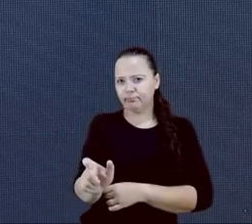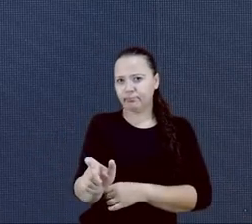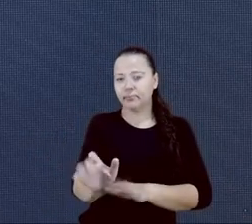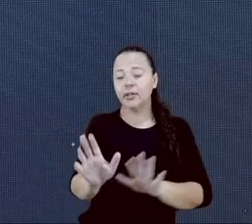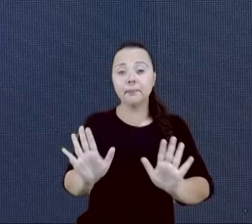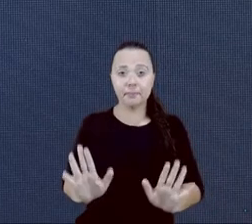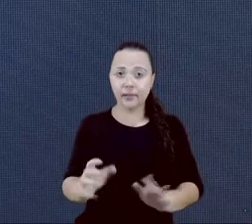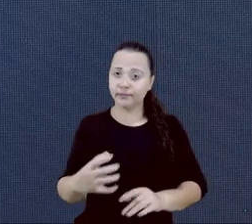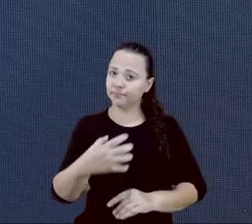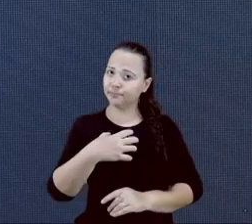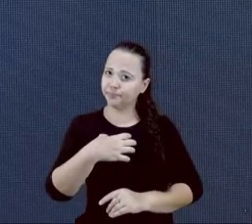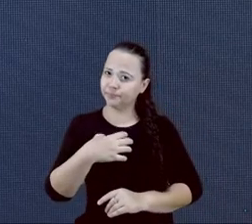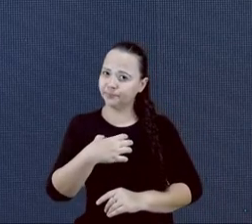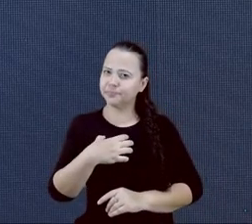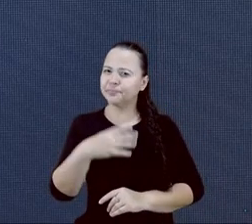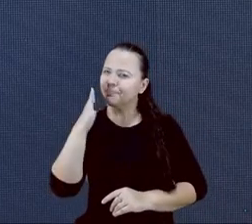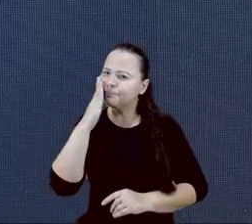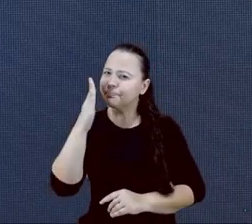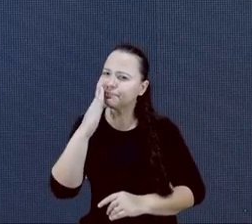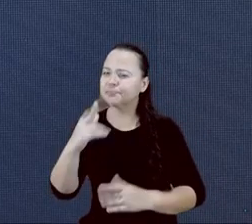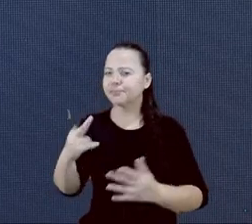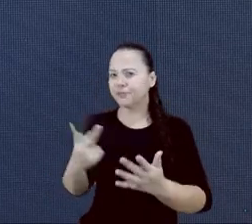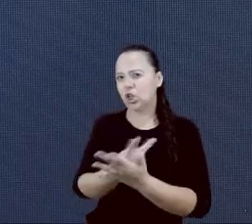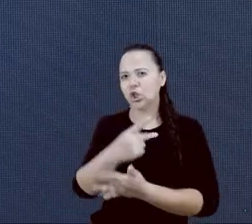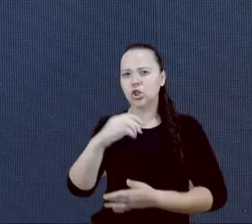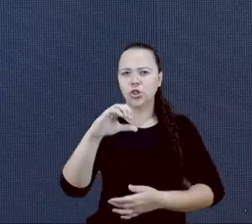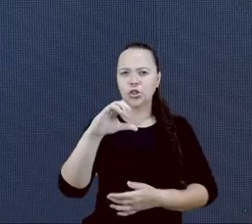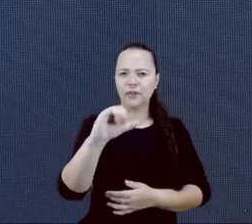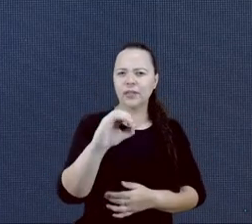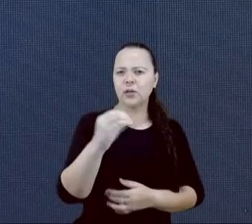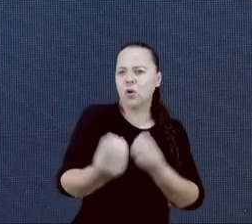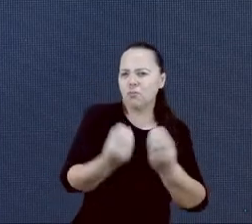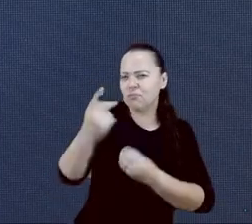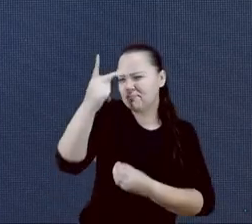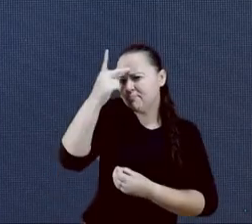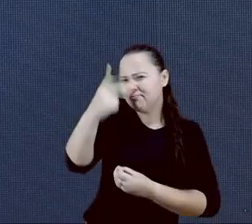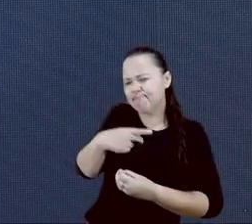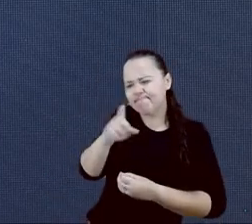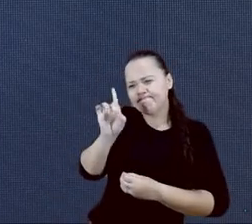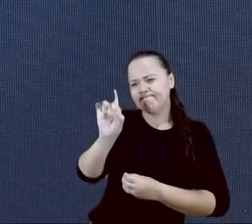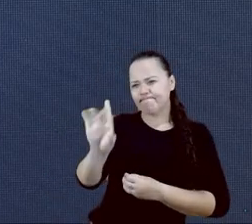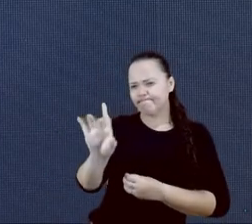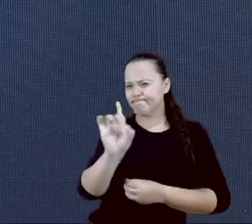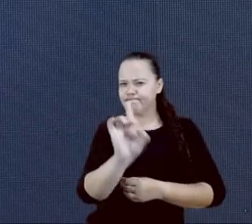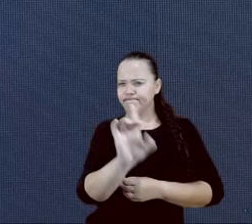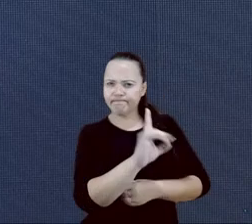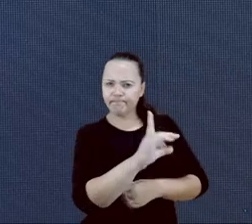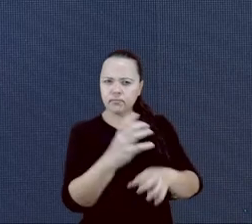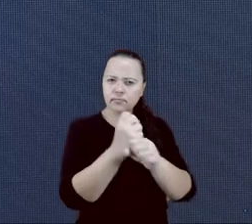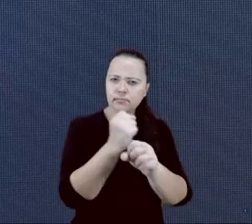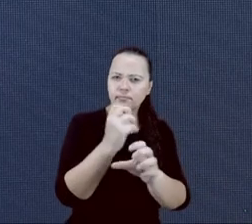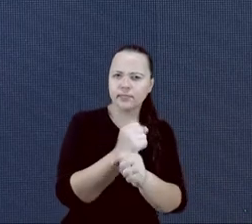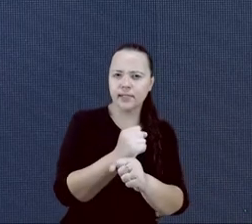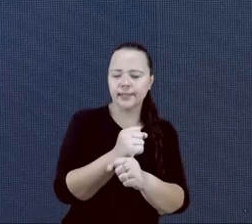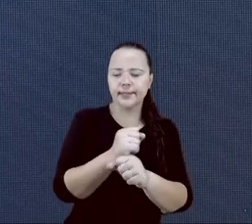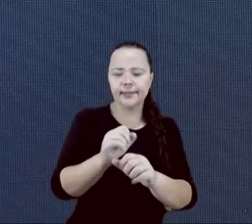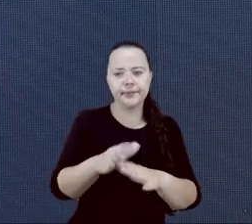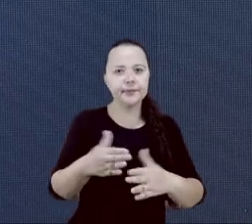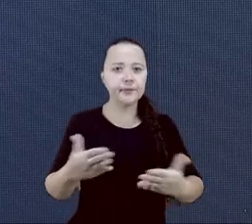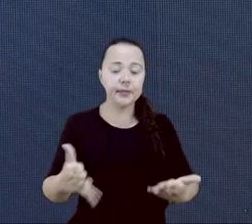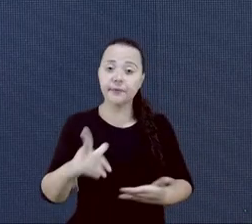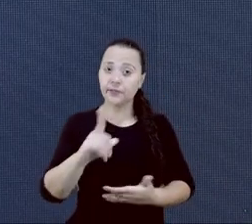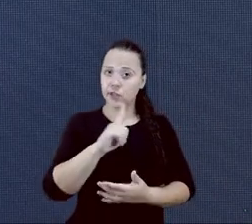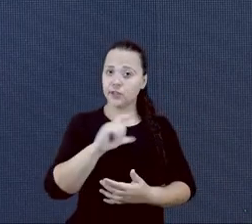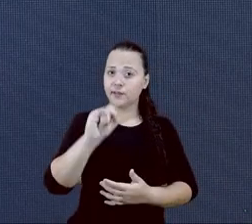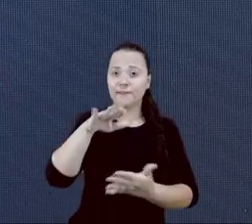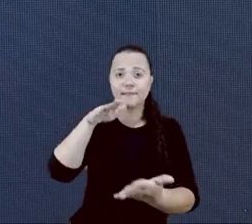da natureza também do evento ter sido um evento aparentemente isolado com questões contábeis enfim havia já no final de